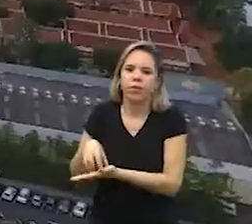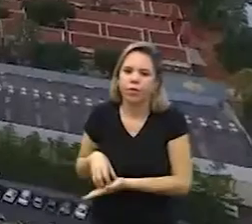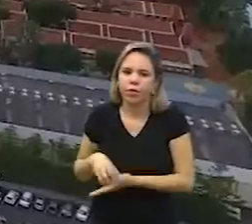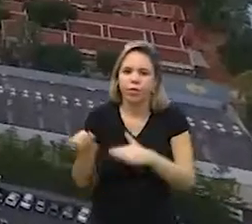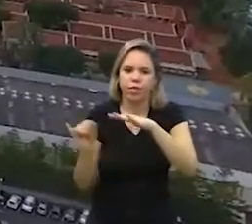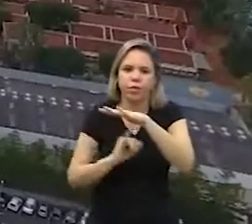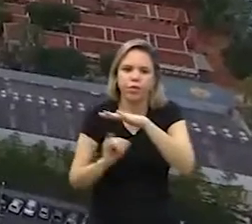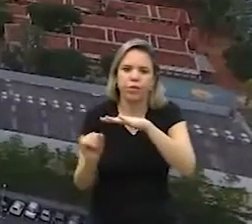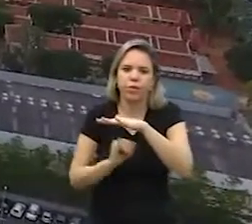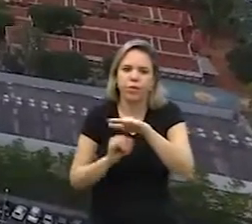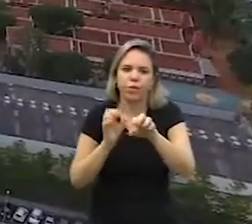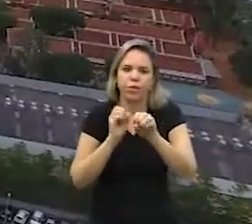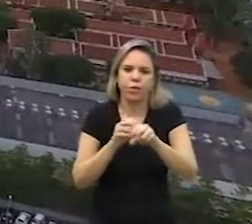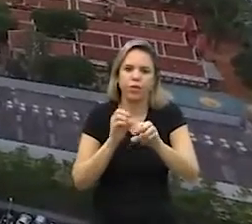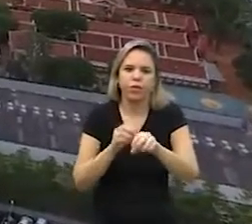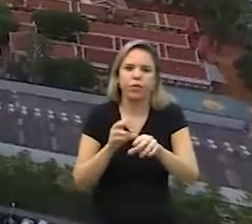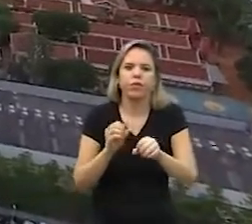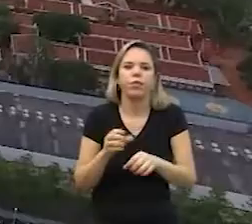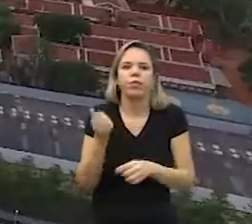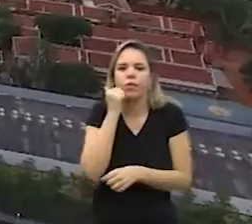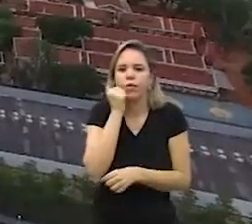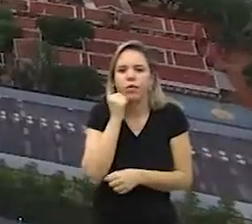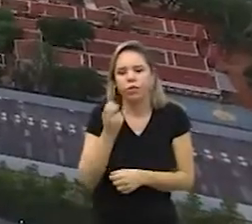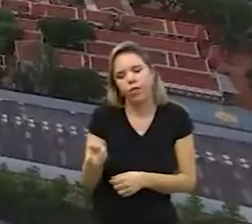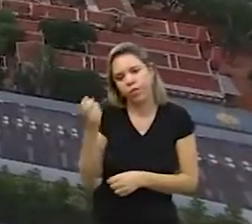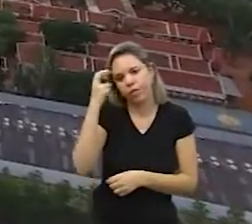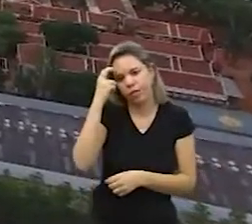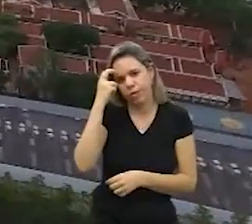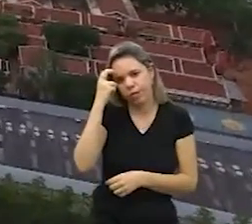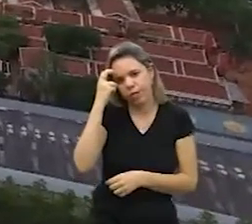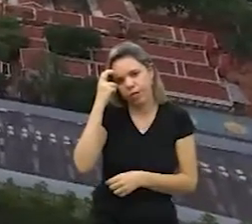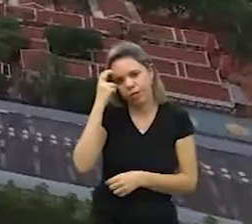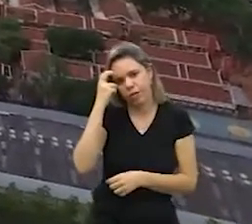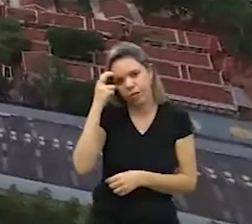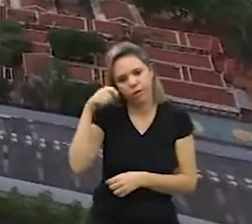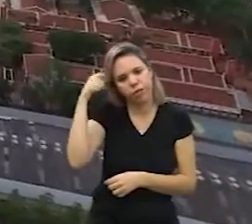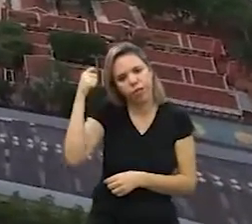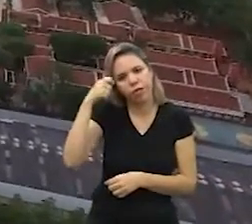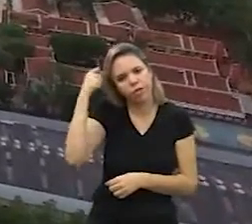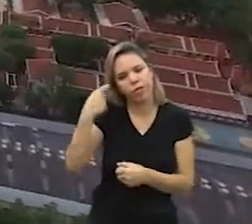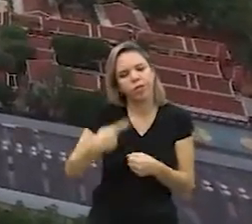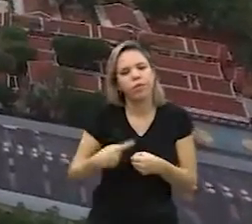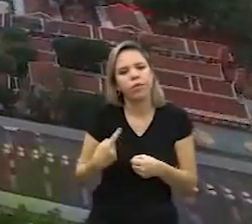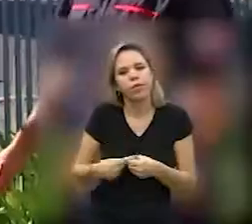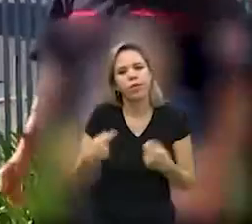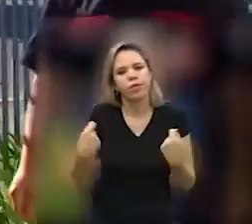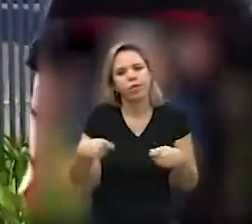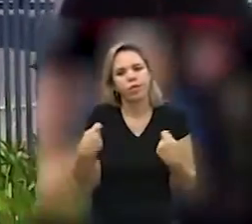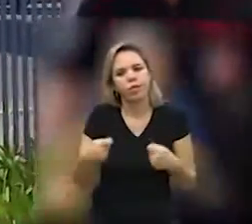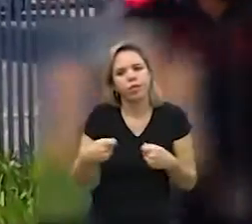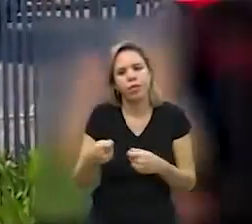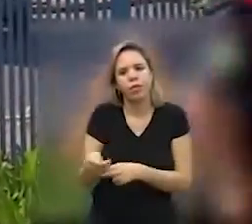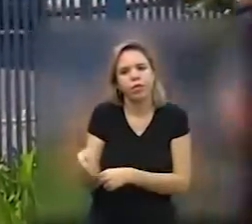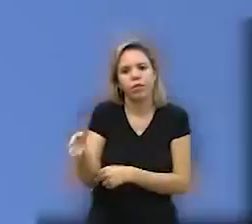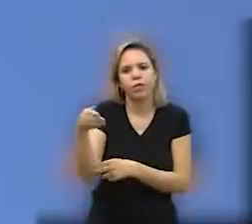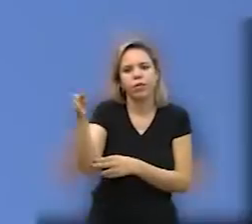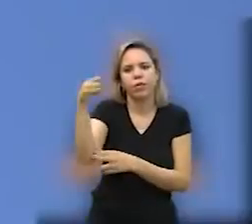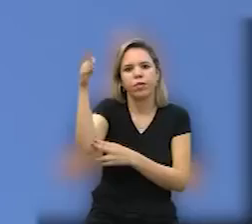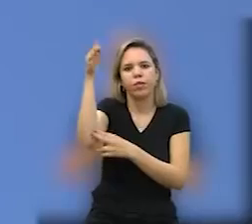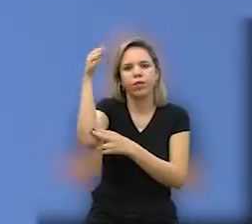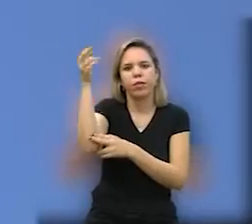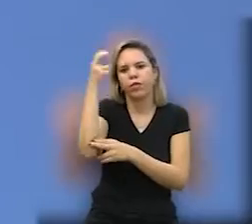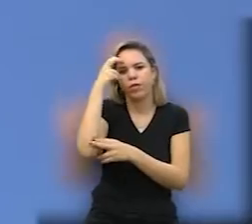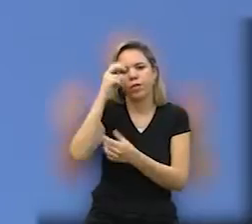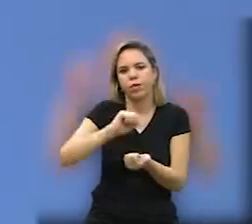repartições, instituições educacionais, científicas, culturais ou artísticas municipais devem hastear a bandeira